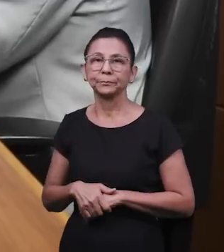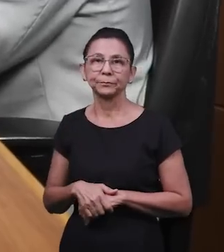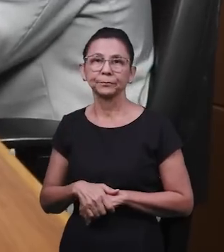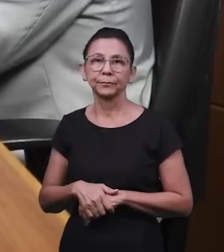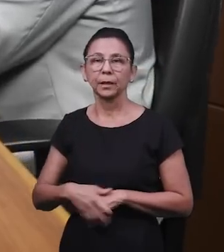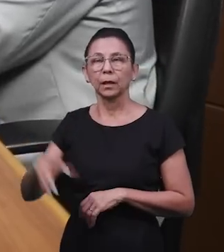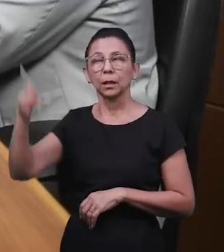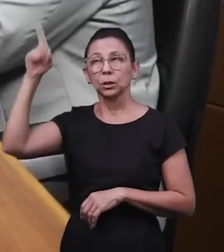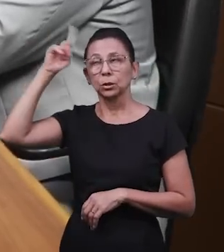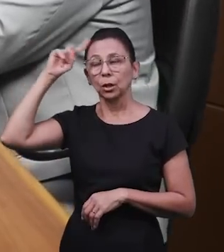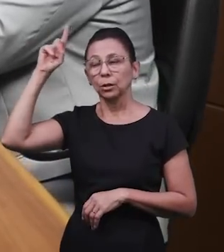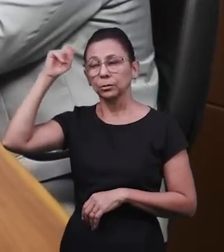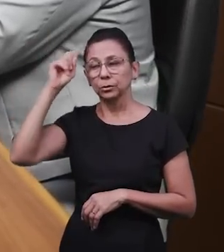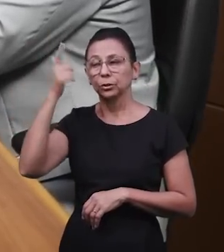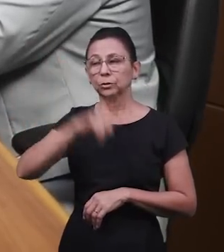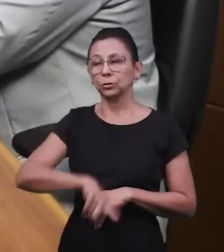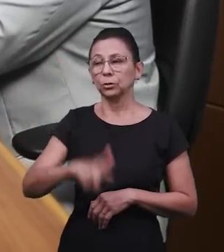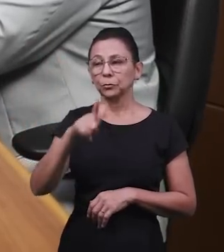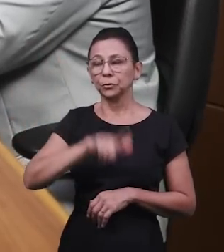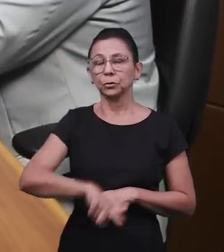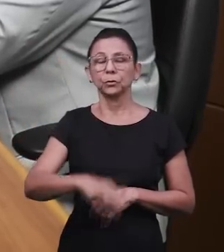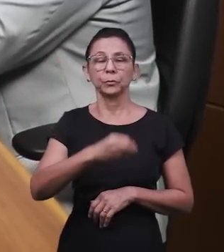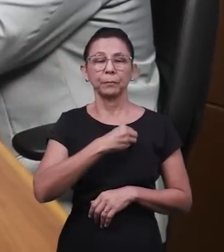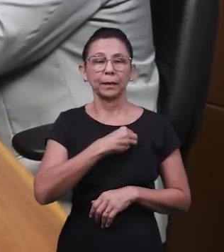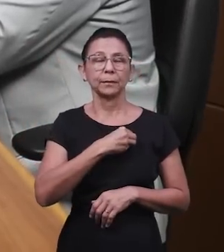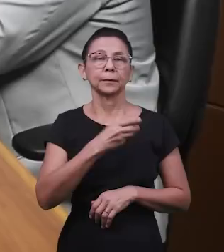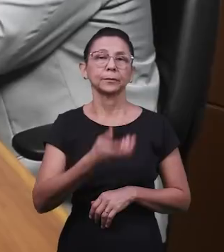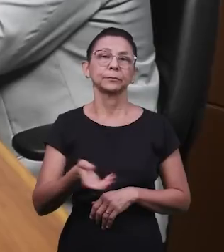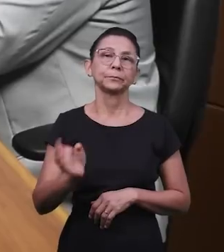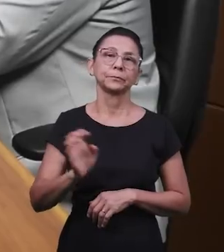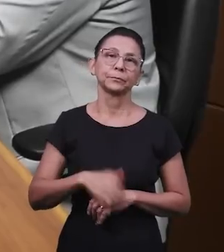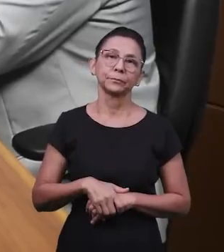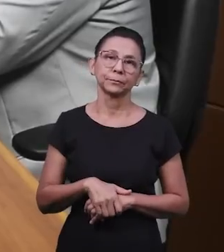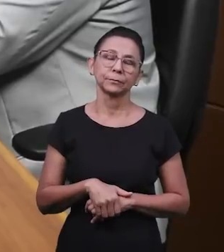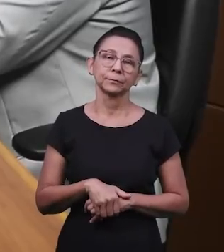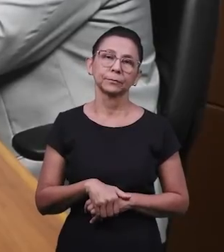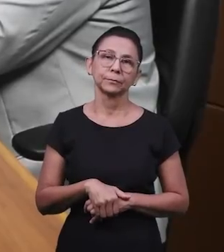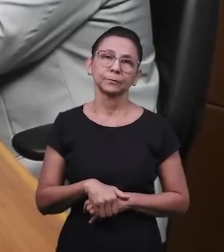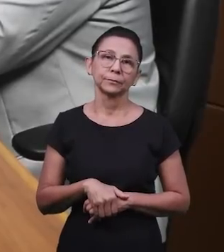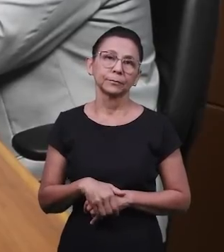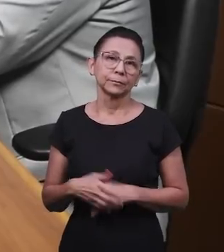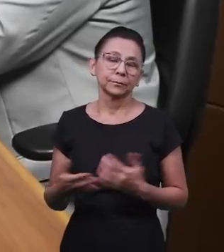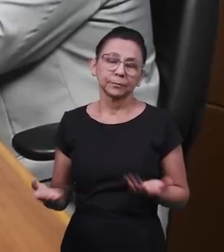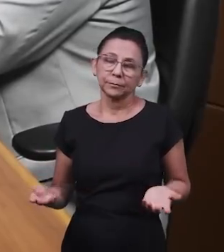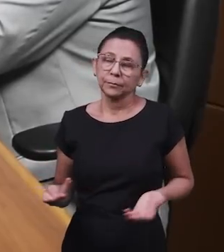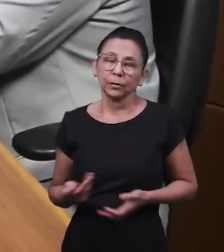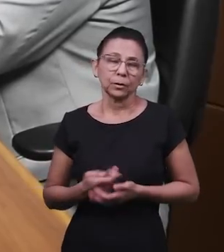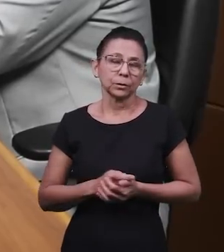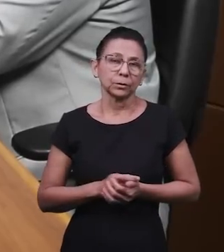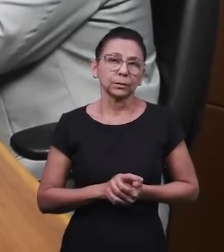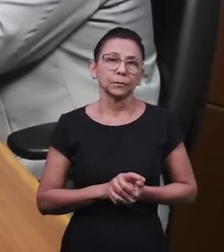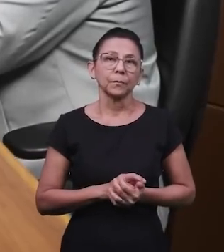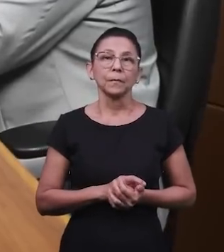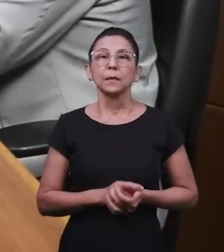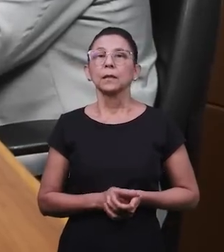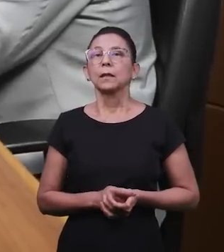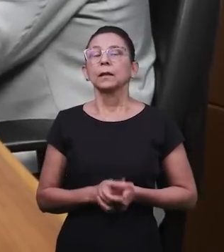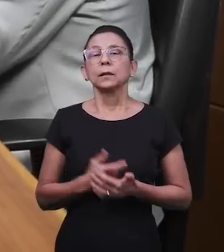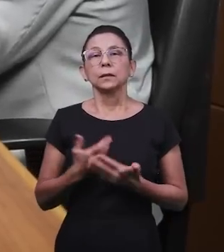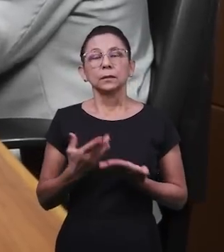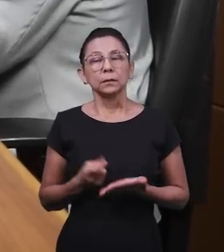confissão é de cada pecado. Não adianta ser, eu perdoo todos os meus pecados. Não, não é assim, não. Nós temos que